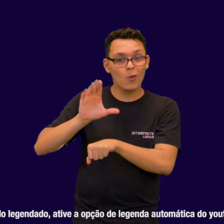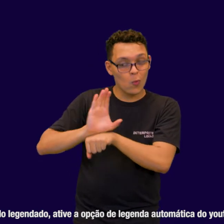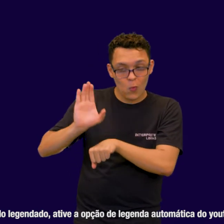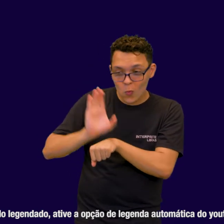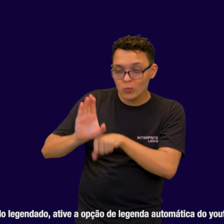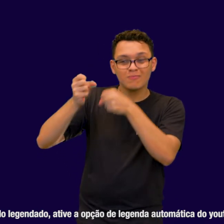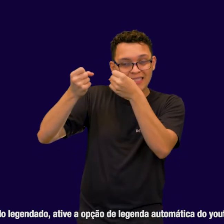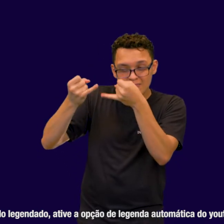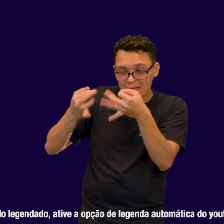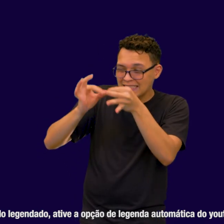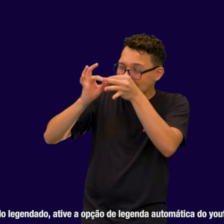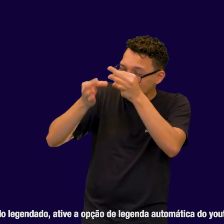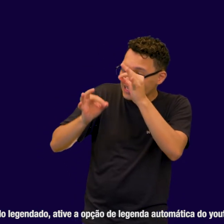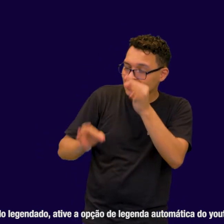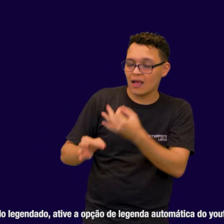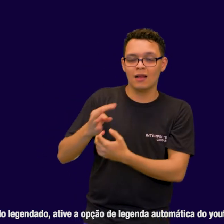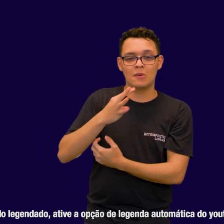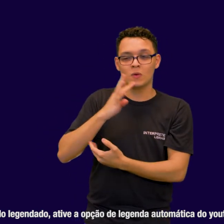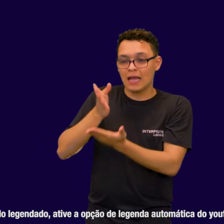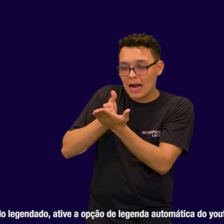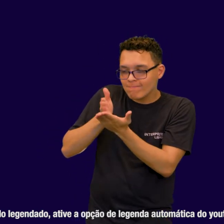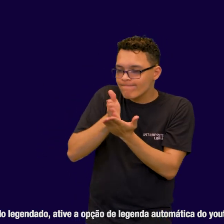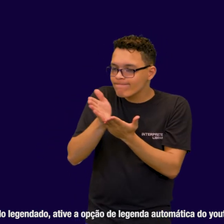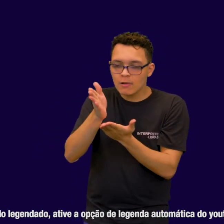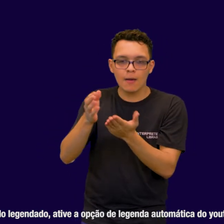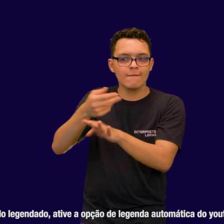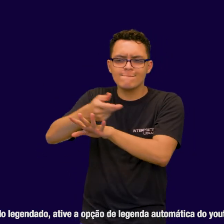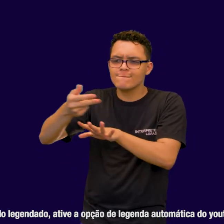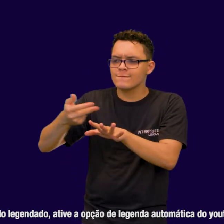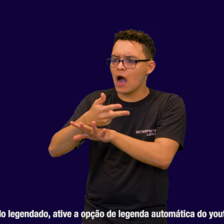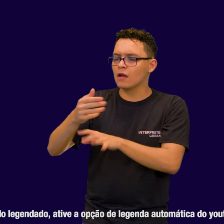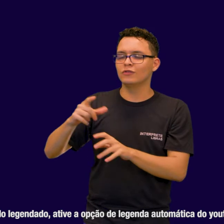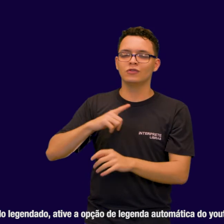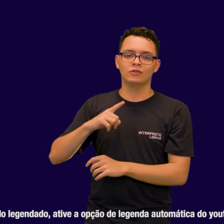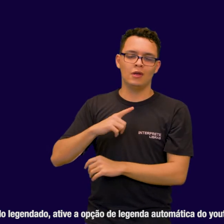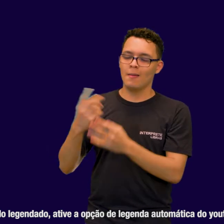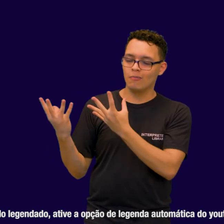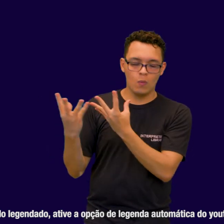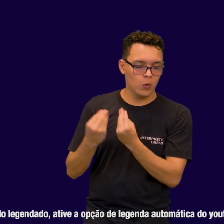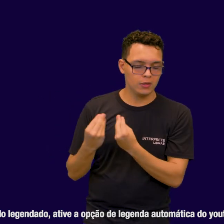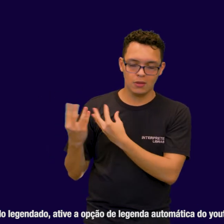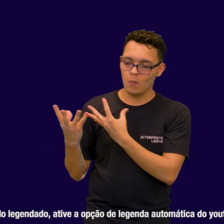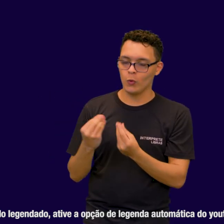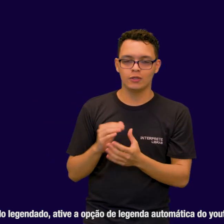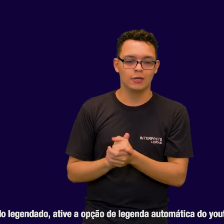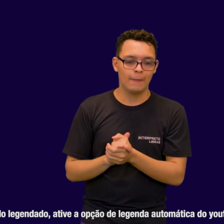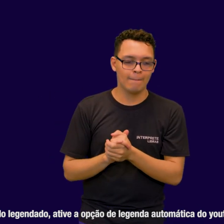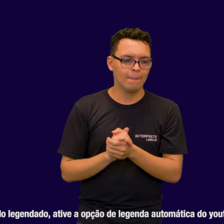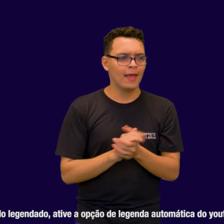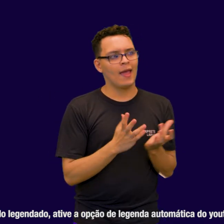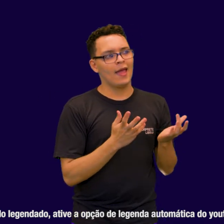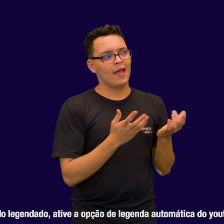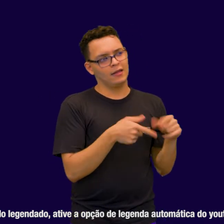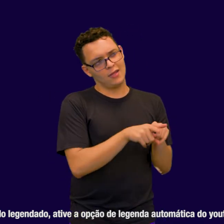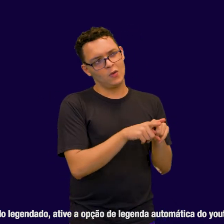de cerveja para você poder navegar por essas centenas de variedades. São muitas variedades, muitas. Então a